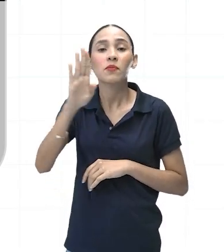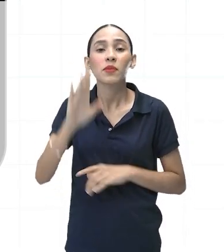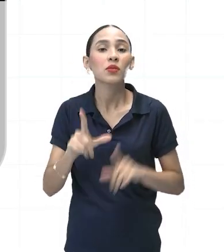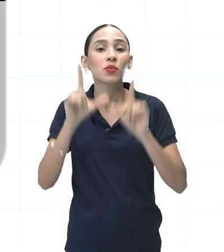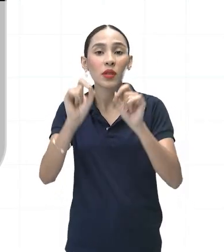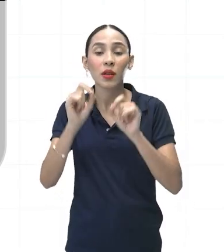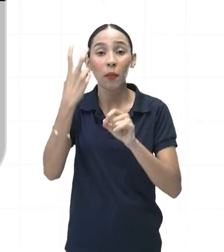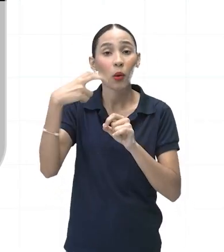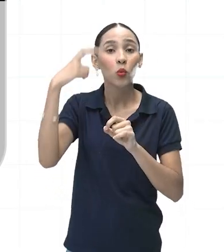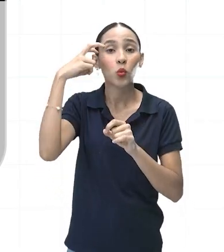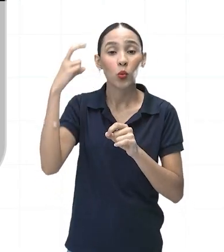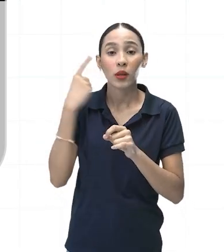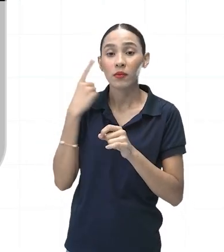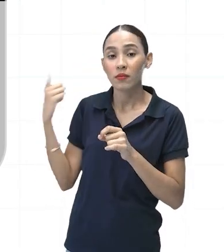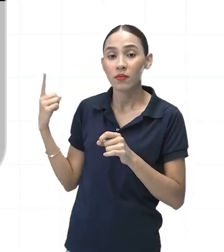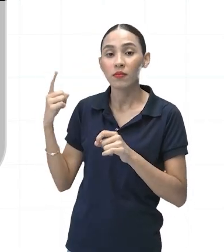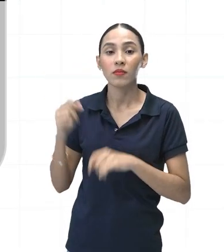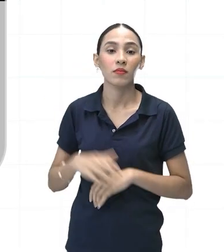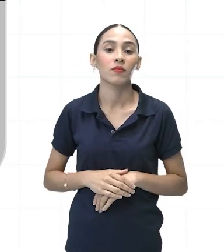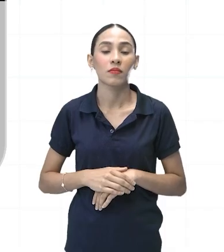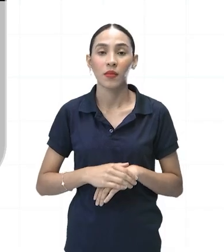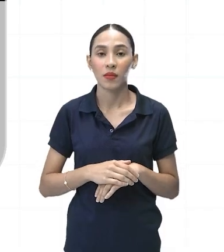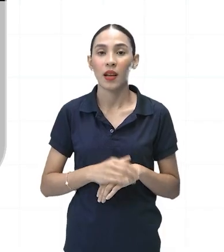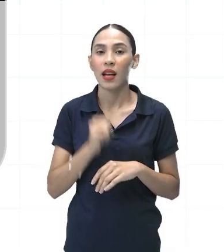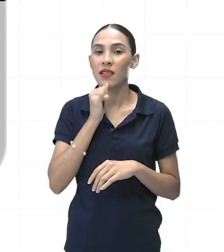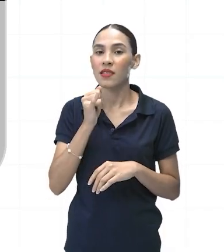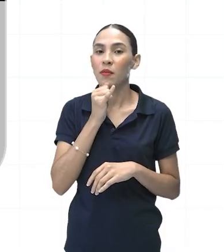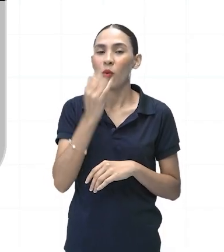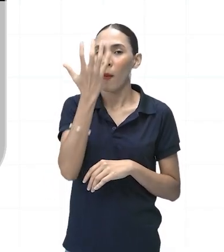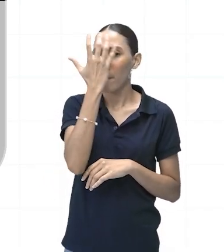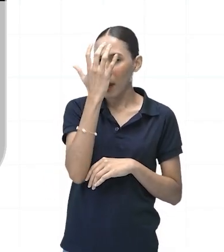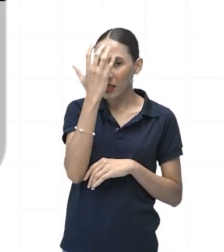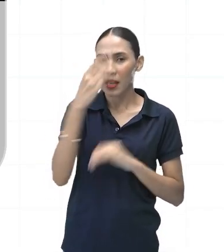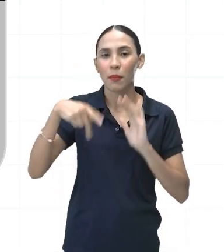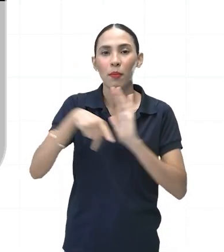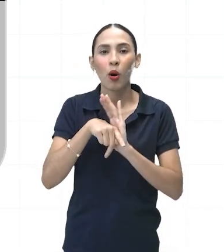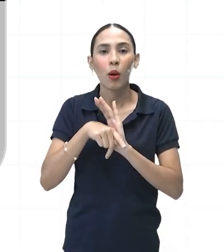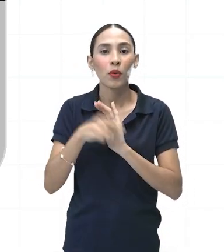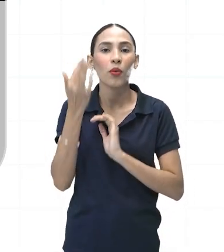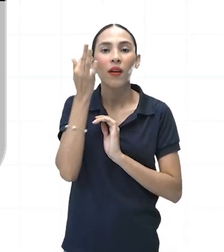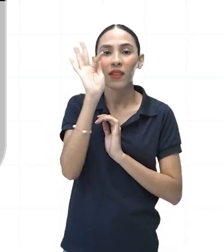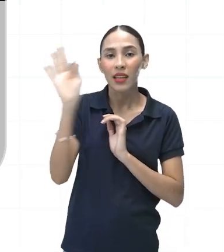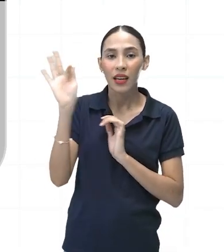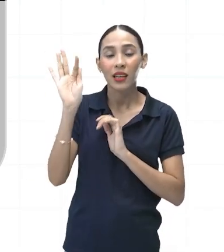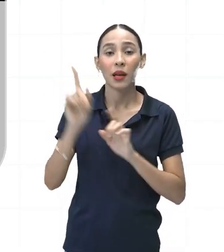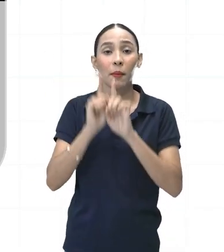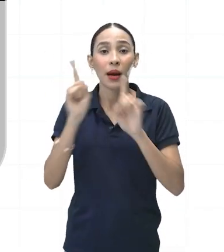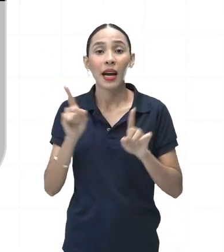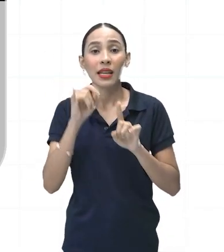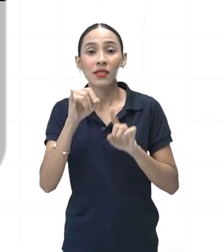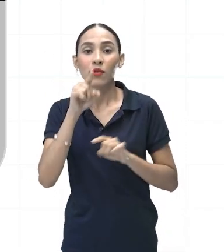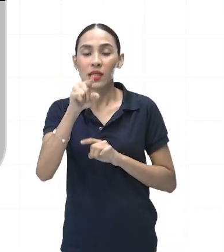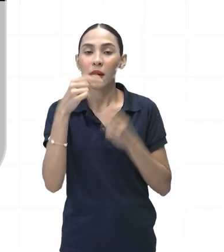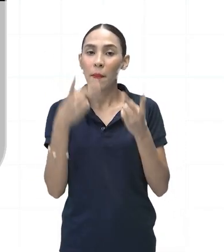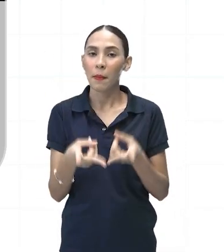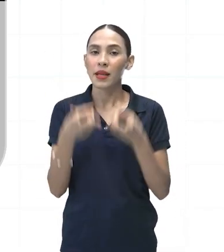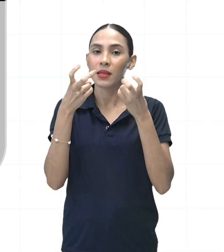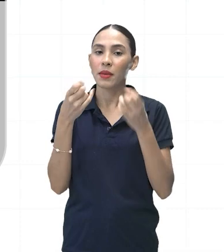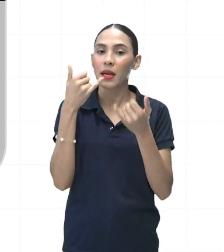principalmente uma cultura, que são as máscaras africanas, certo? Mas se vocês perceberem, é como se elas